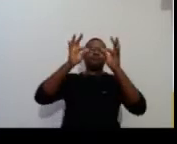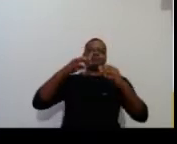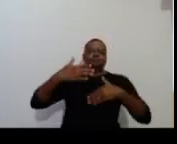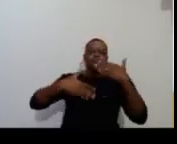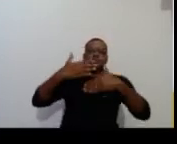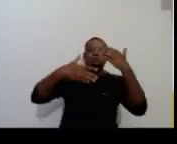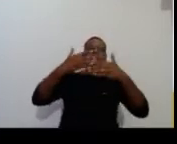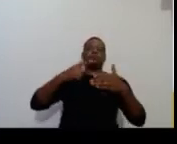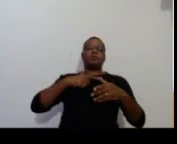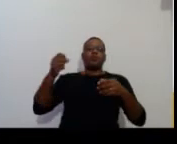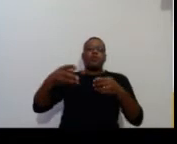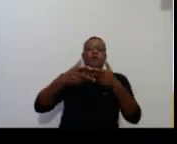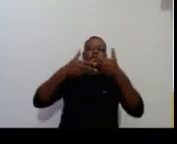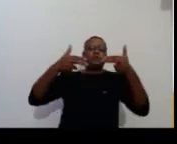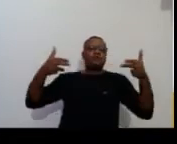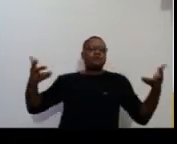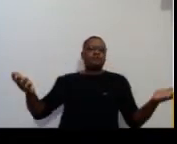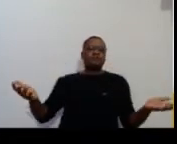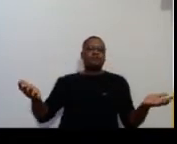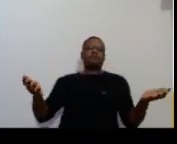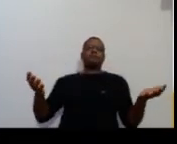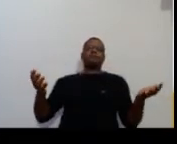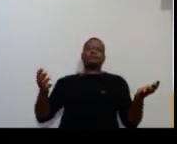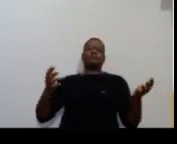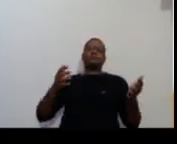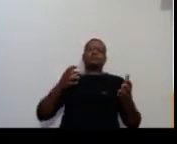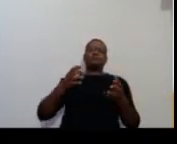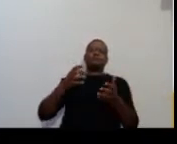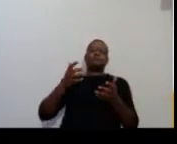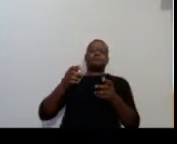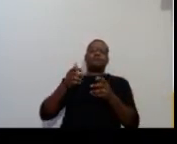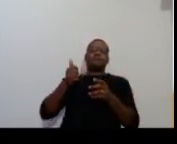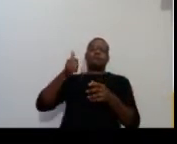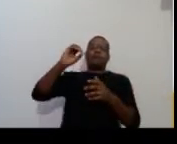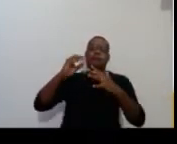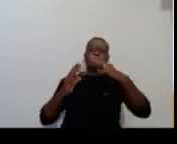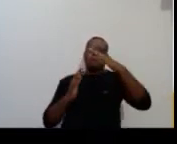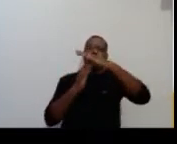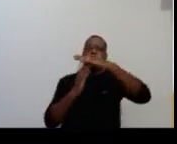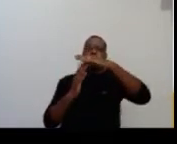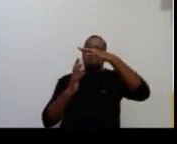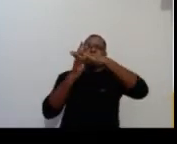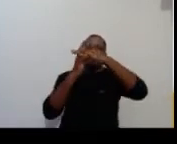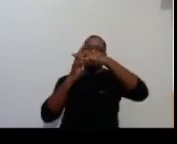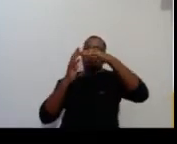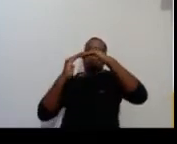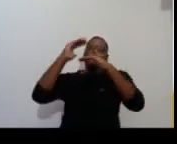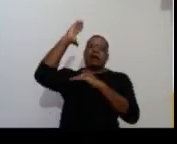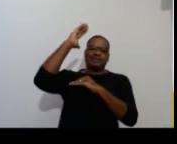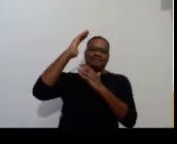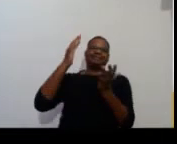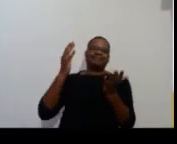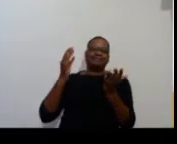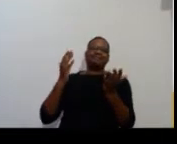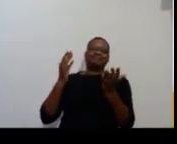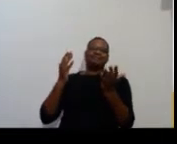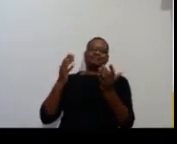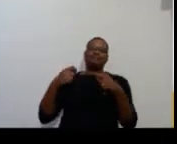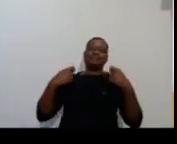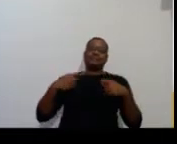de renovação de tecnologia. É o que eu disse, iPhone 10, 11 Plus, Pro Black, e assim vai. Então, a gente tem que